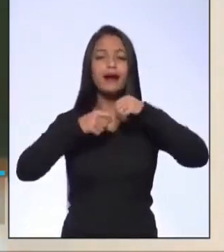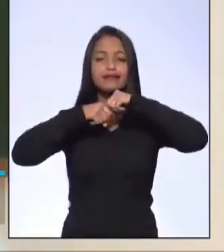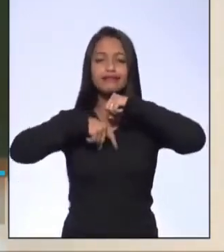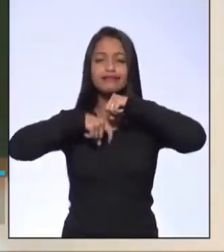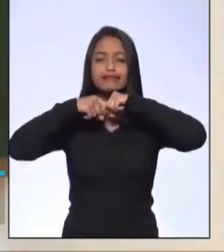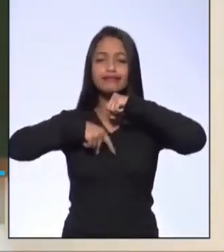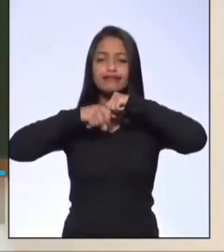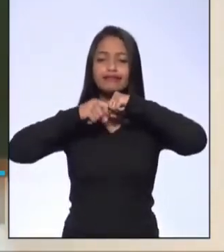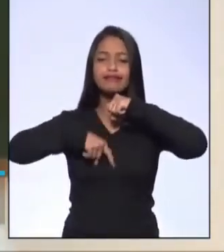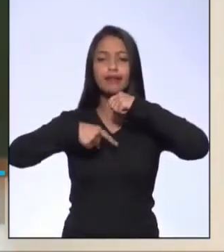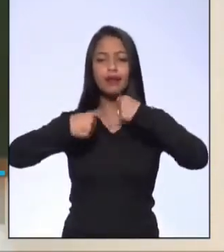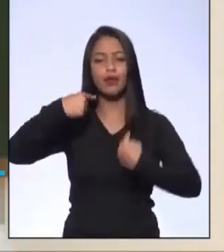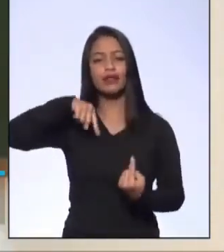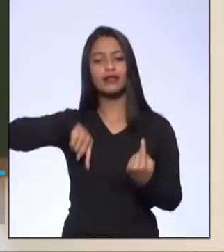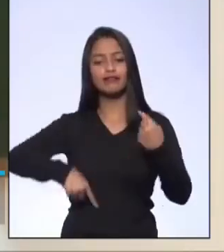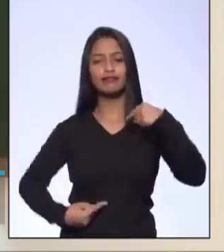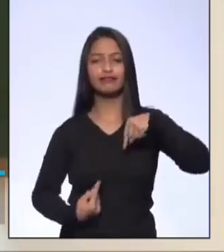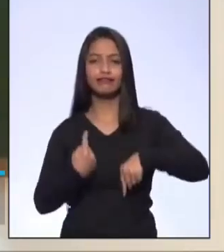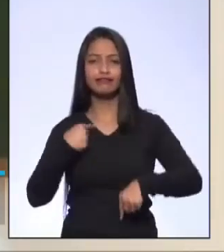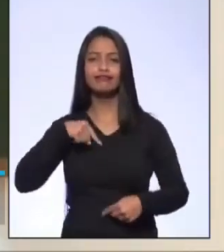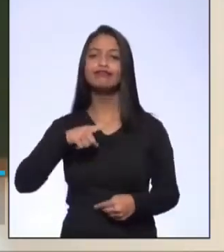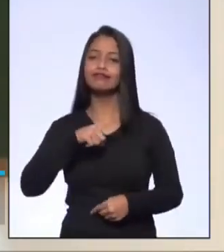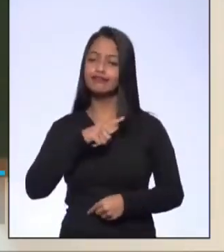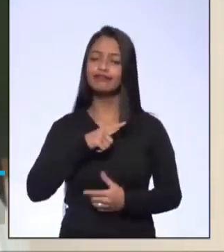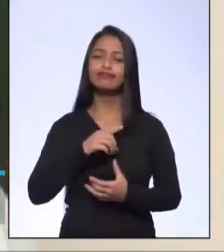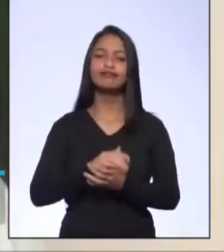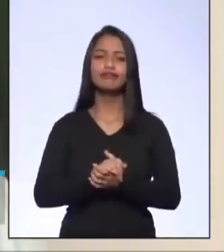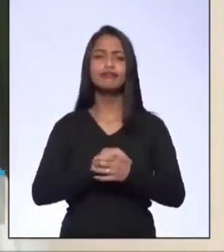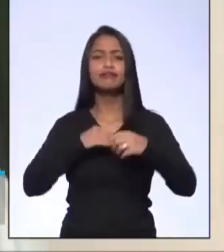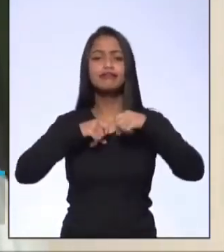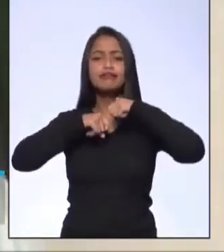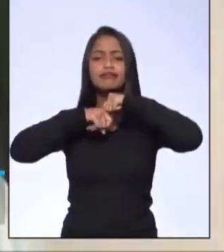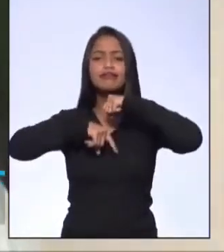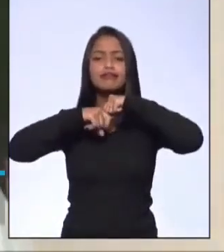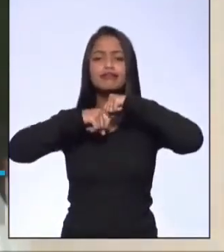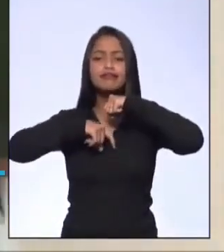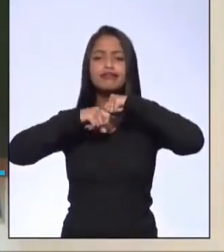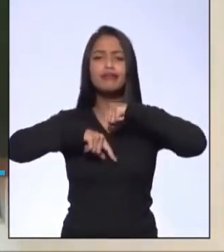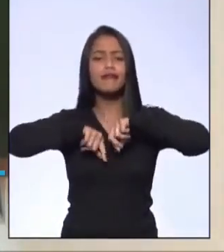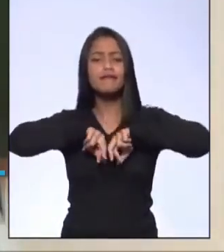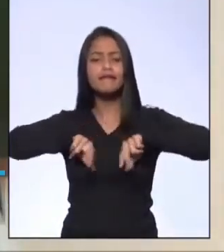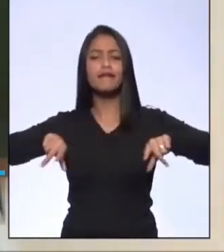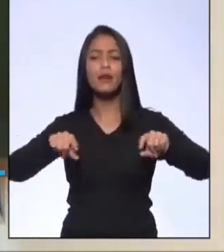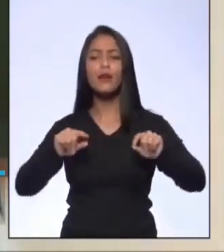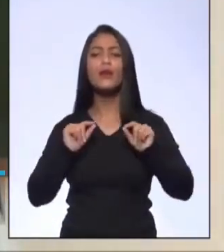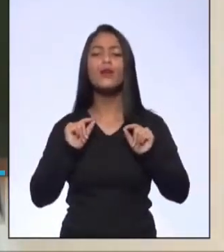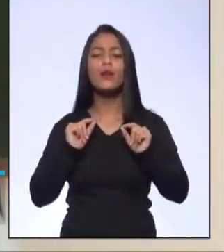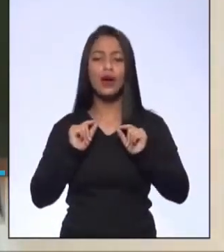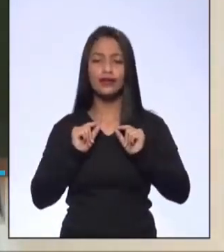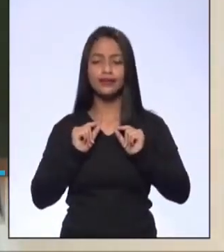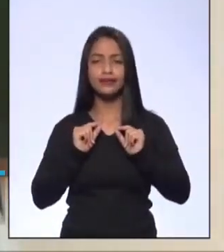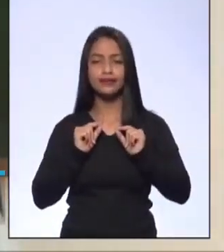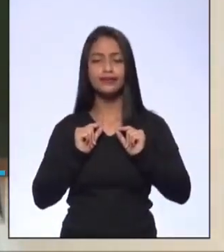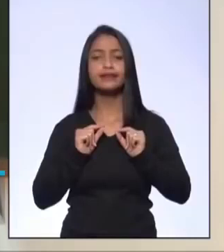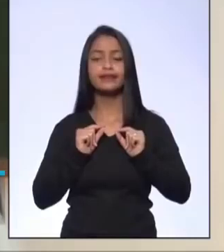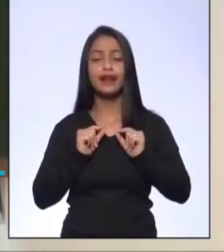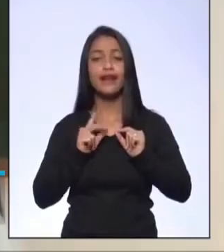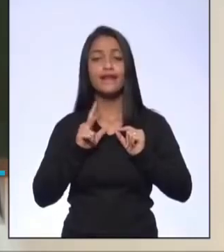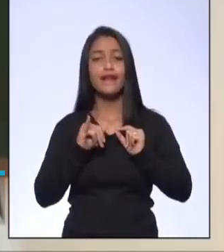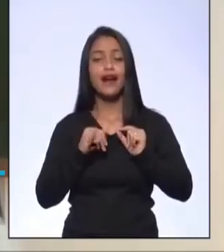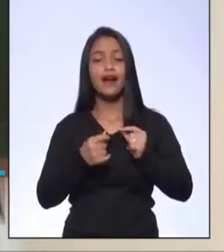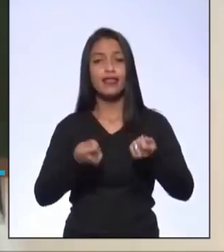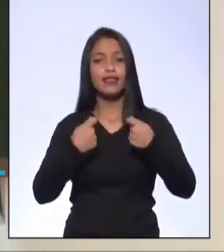dentro do meu corpo. Ora, e que substâncias são essas? São substâncias que vão fazer o meu